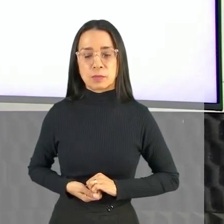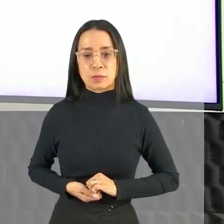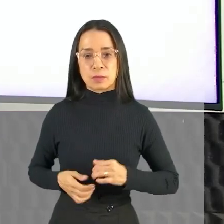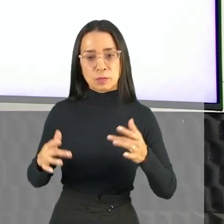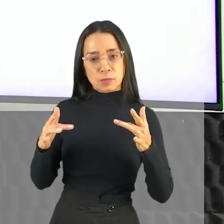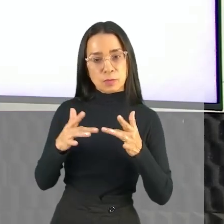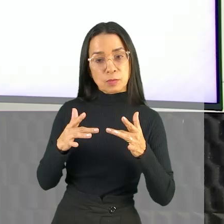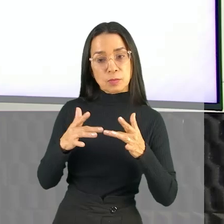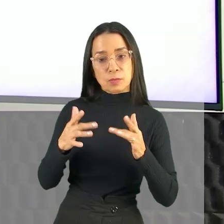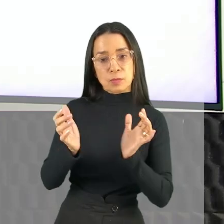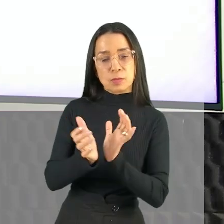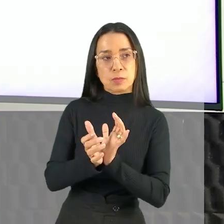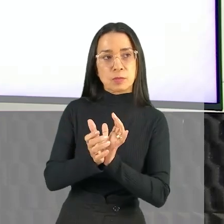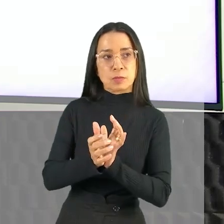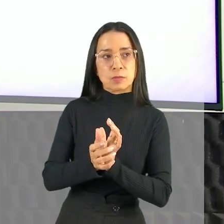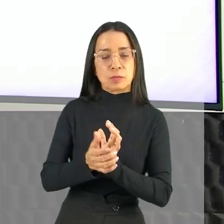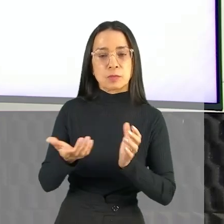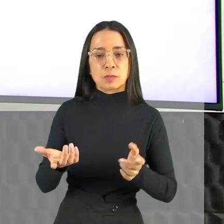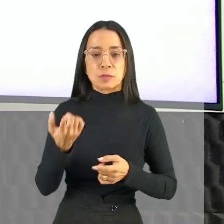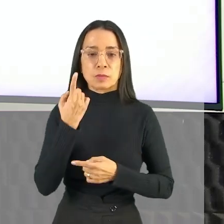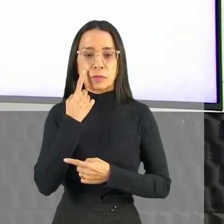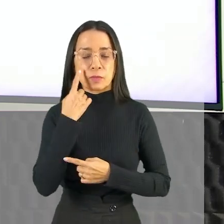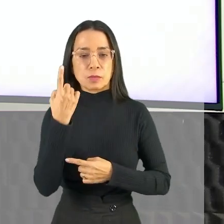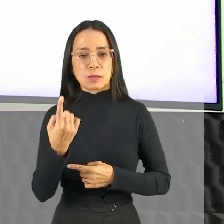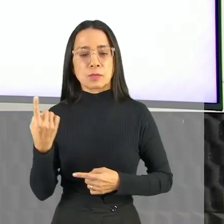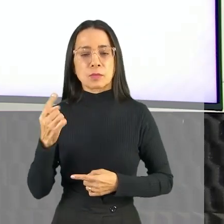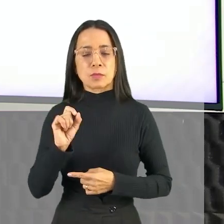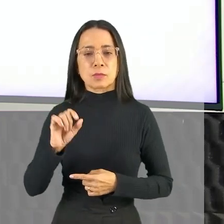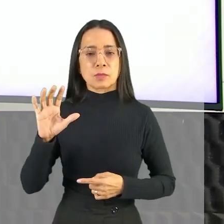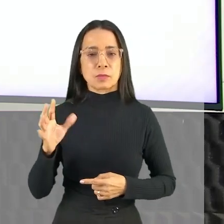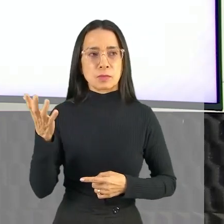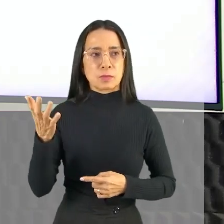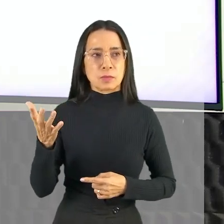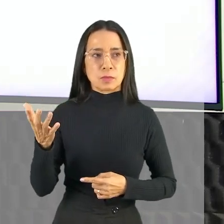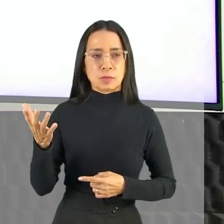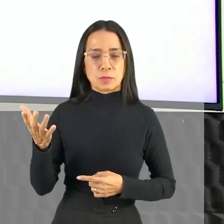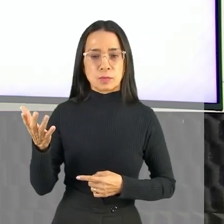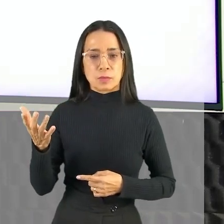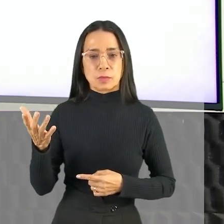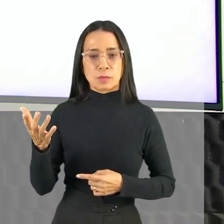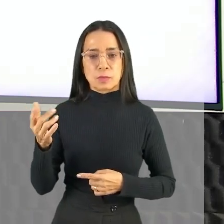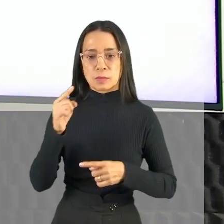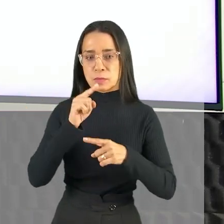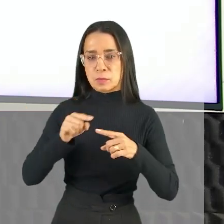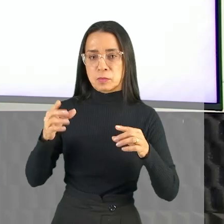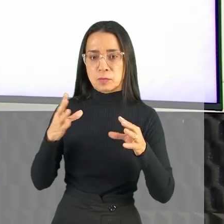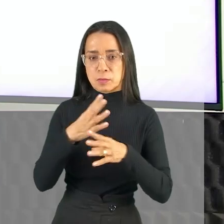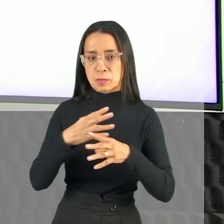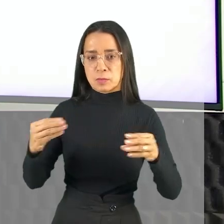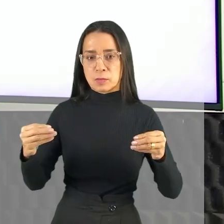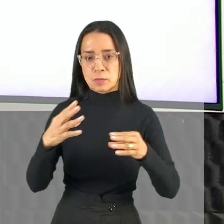conjunto aqui e disse assim, ó, eu vou te eliminar, tá?